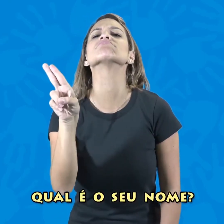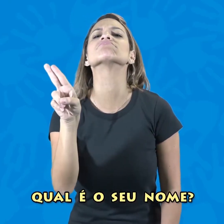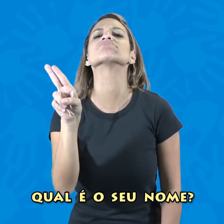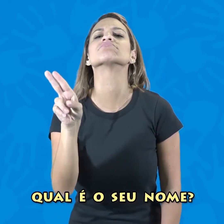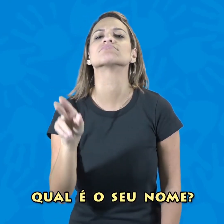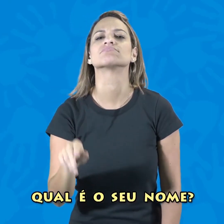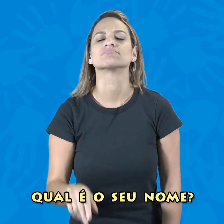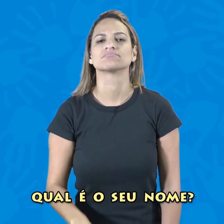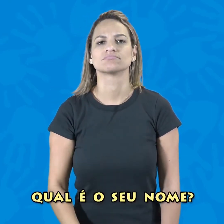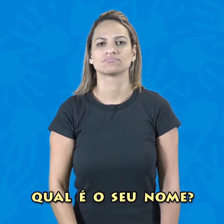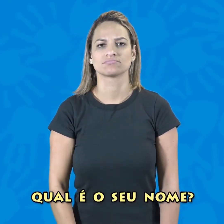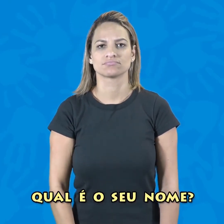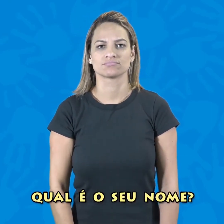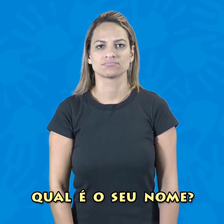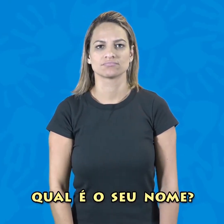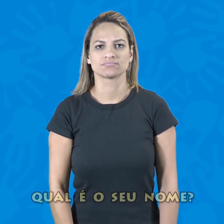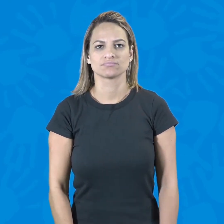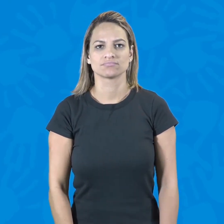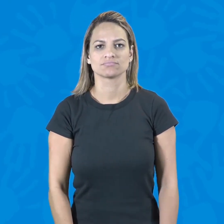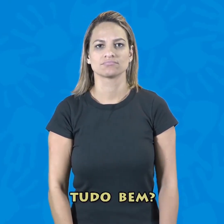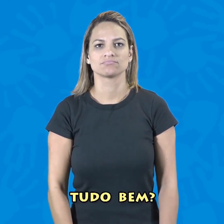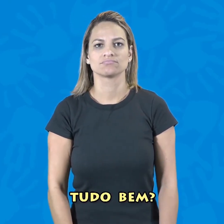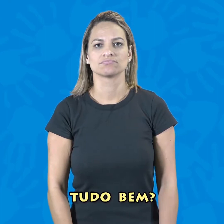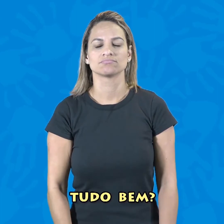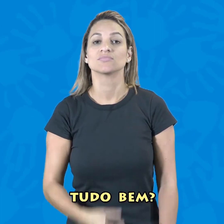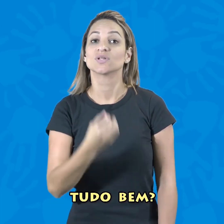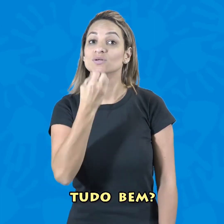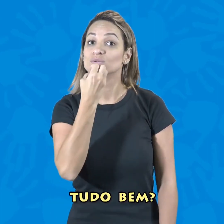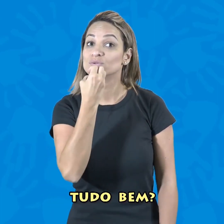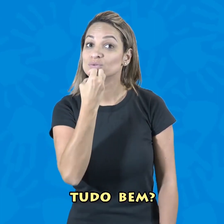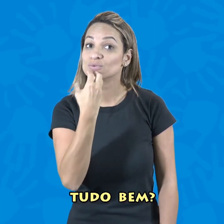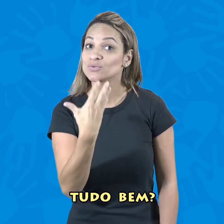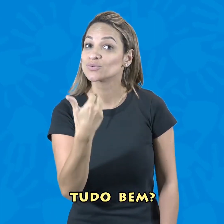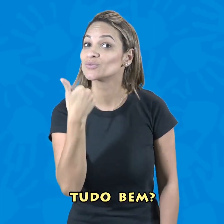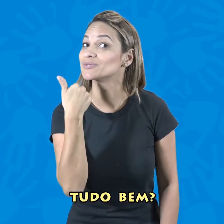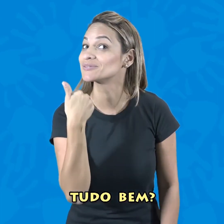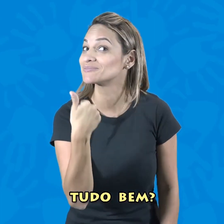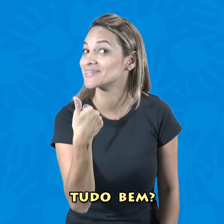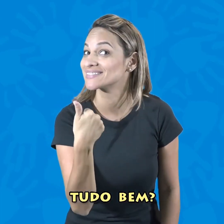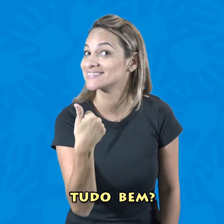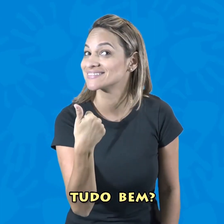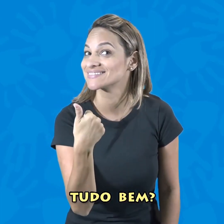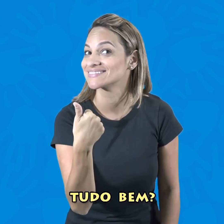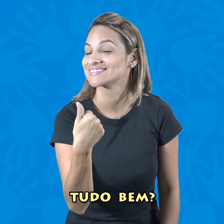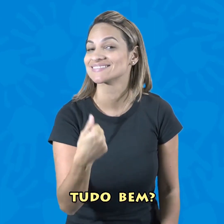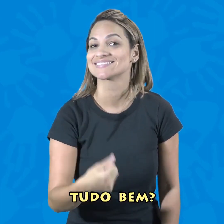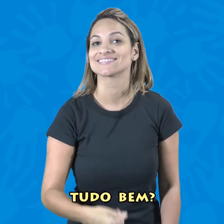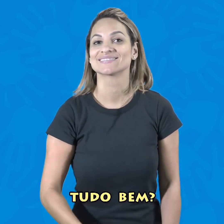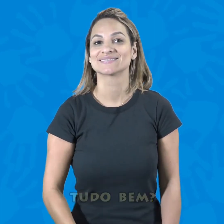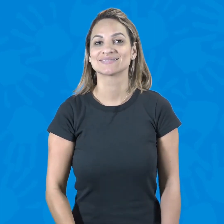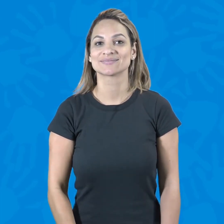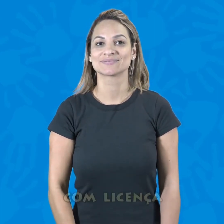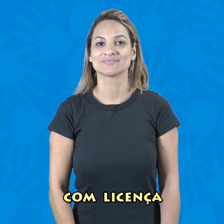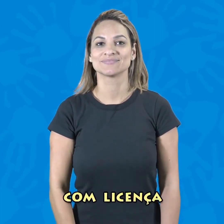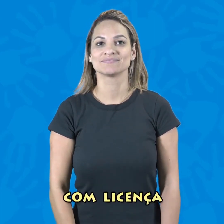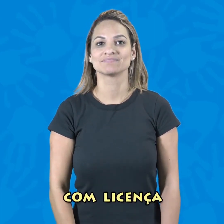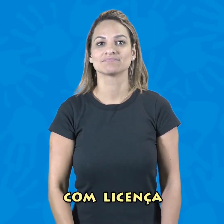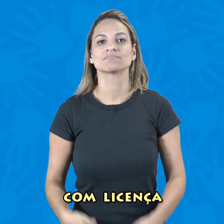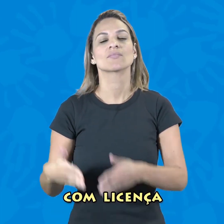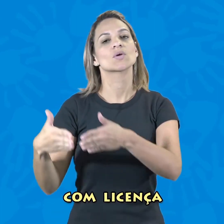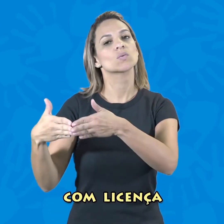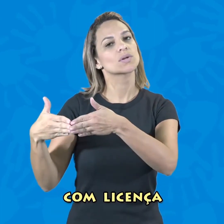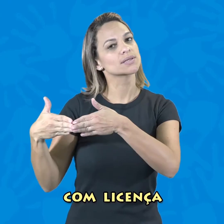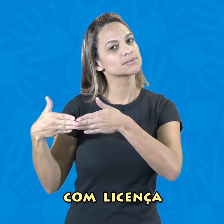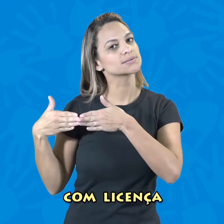Educação Continuada Reciclagem Porque É uma língua Como outra Qualquer E tem que Tem que ter Formação